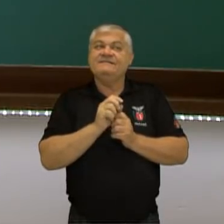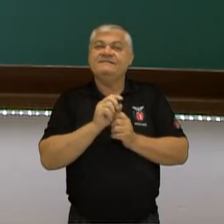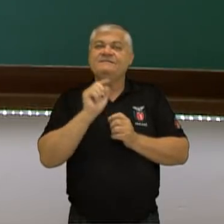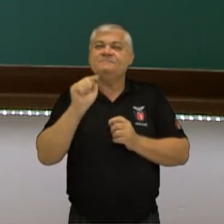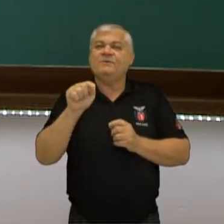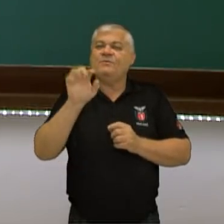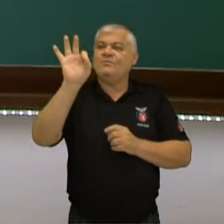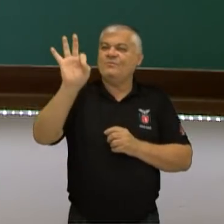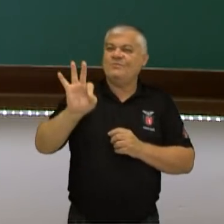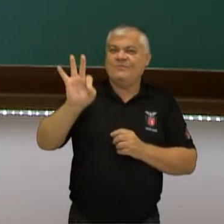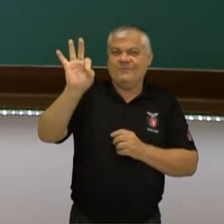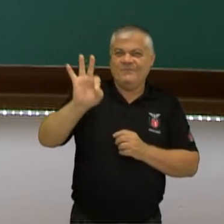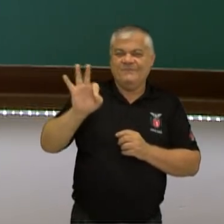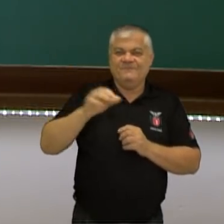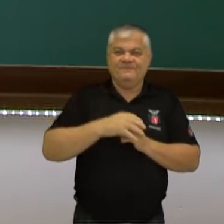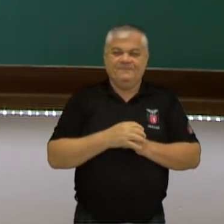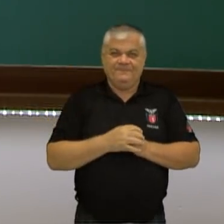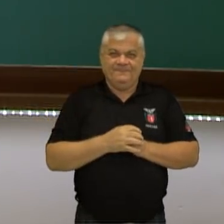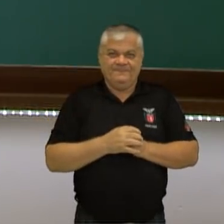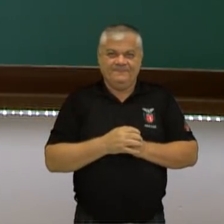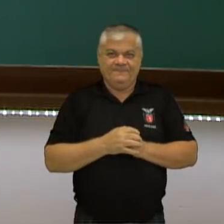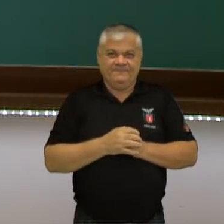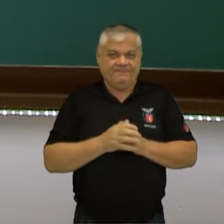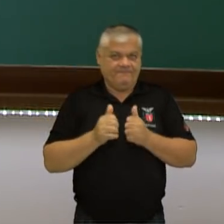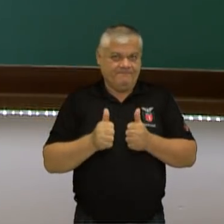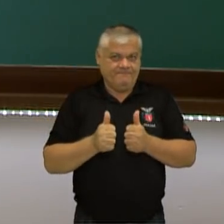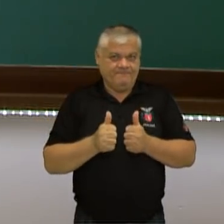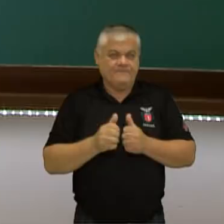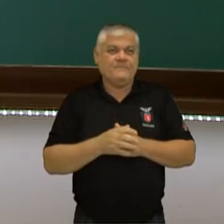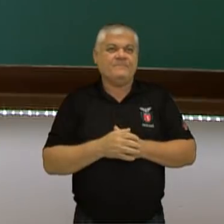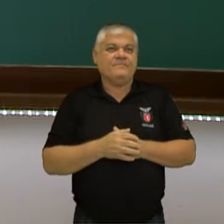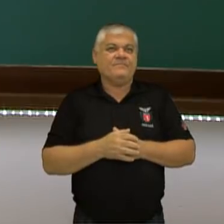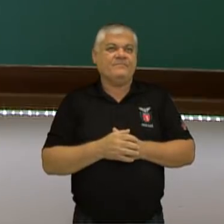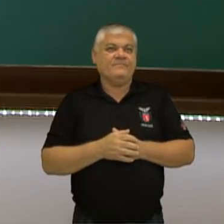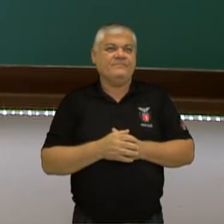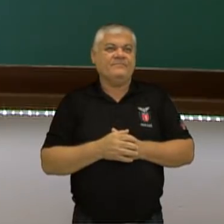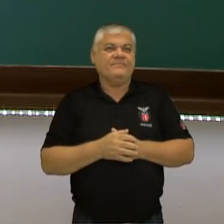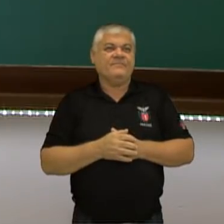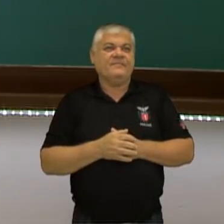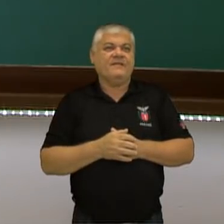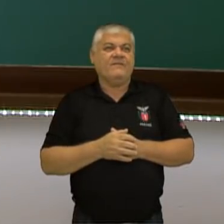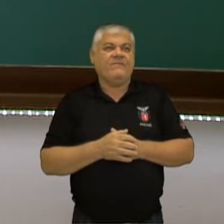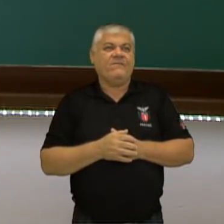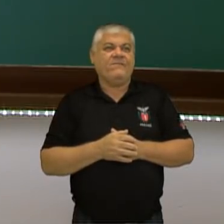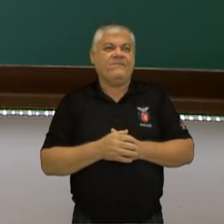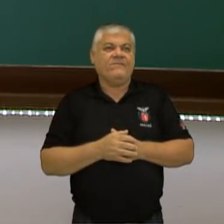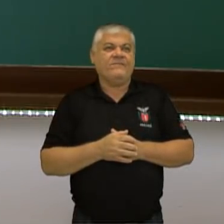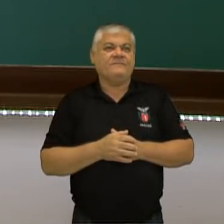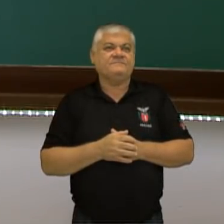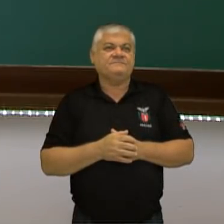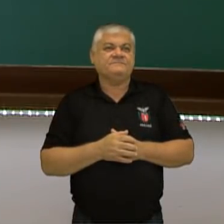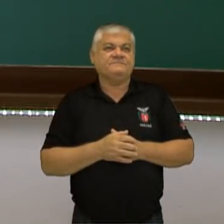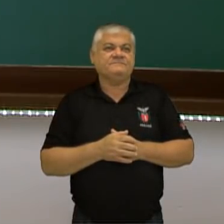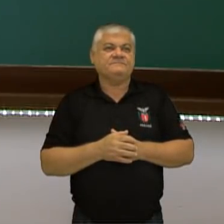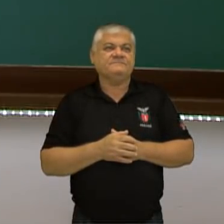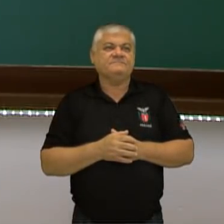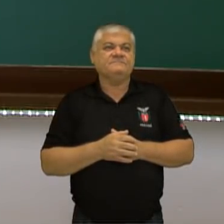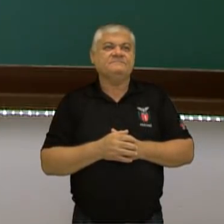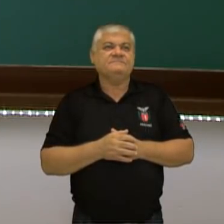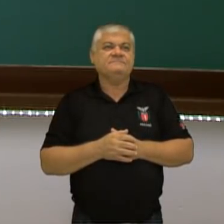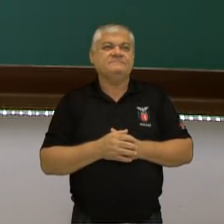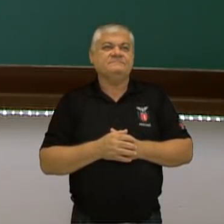e o sinal de porcento. Só que se você ver lá no enunciado, né, 20% de 15.